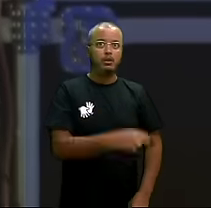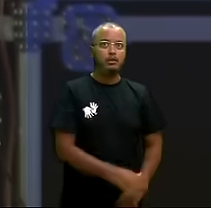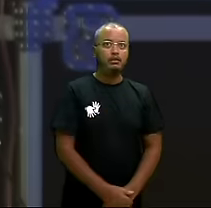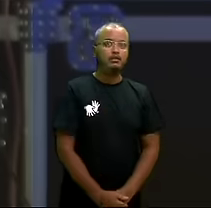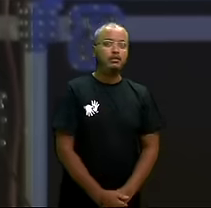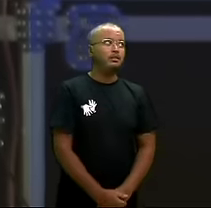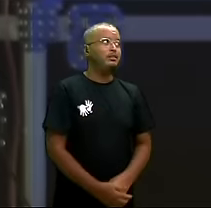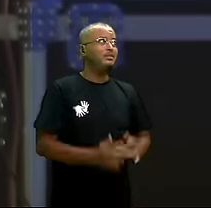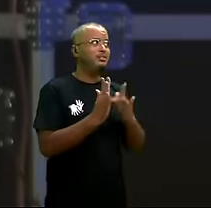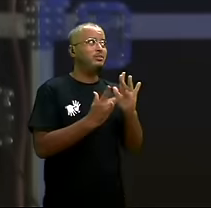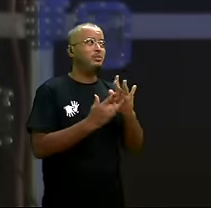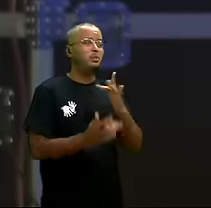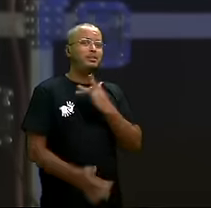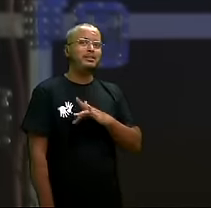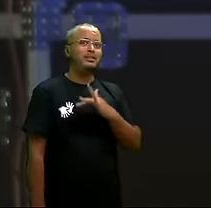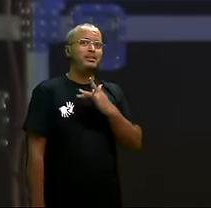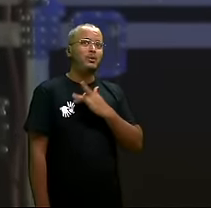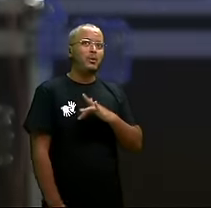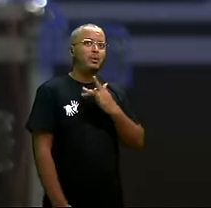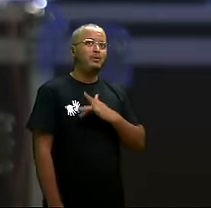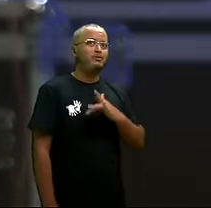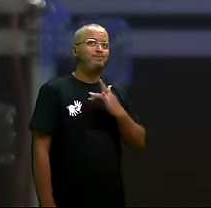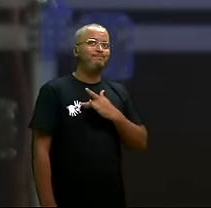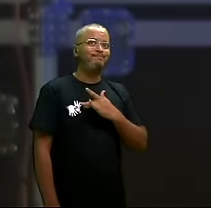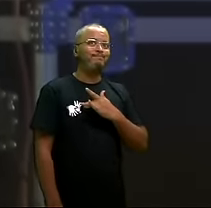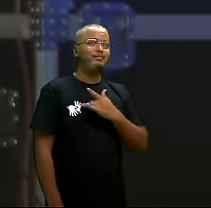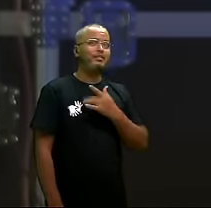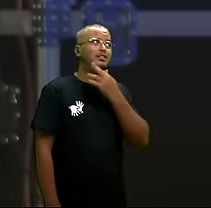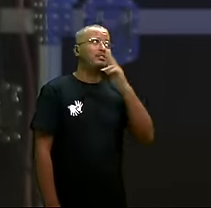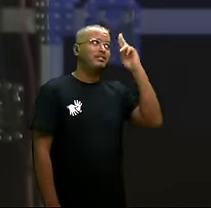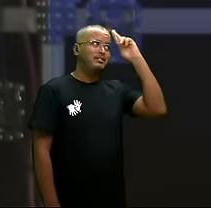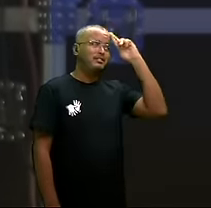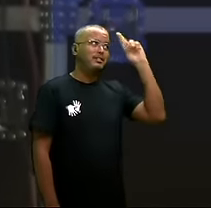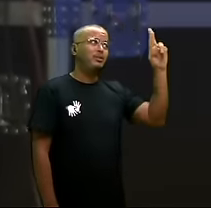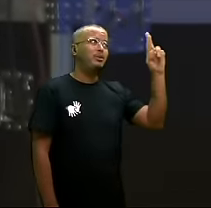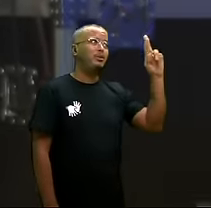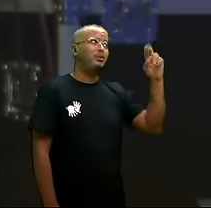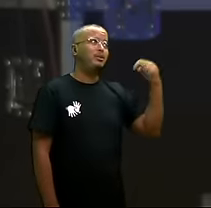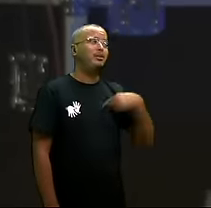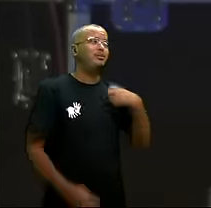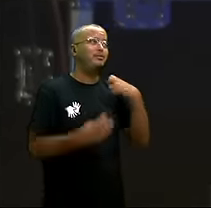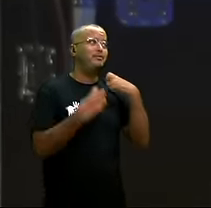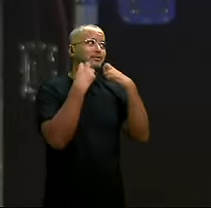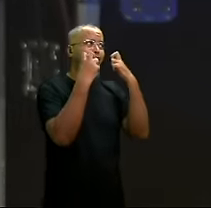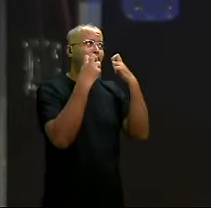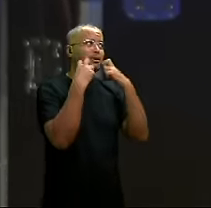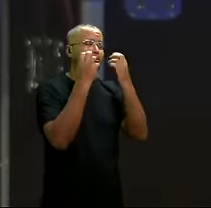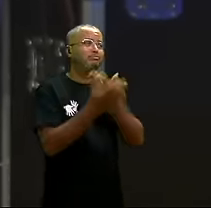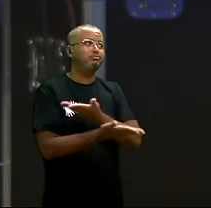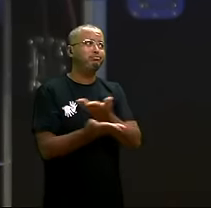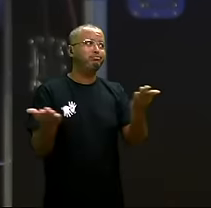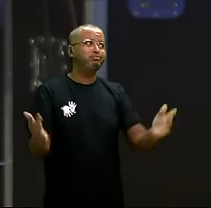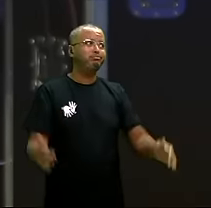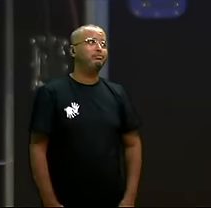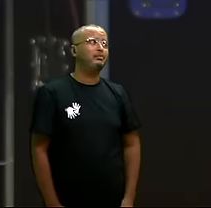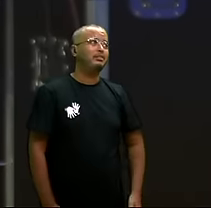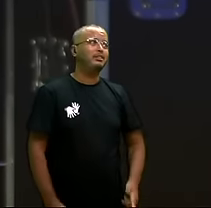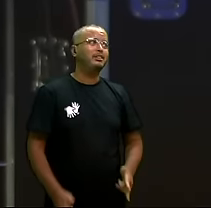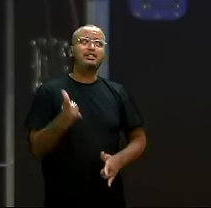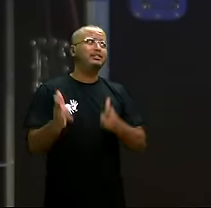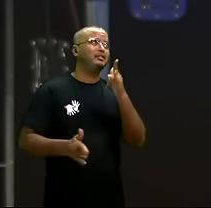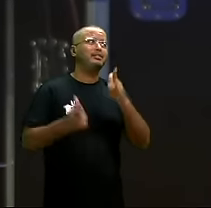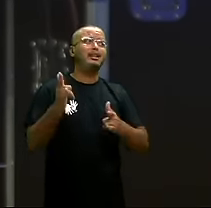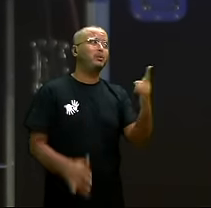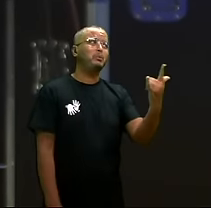tem misericórdia, Senhor. Senhor, eu vim passar vergonha na frente de tanta gente, Pai. Tiago nunca foi meu amigo, Senhor,